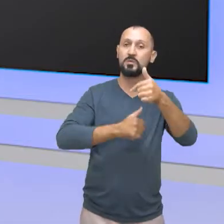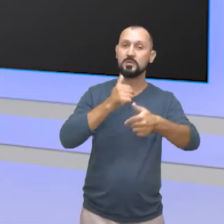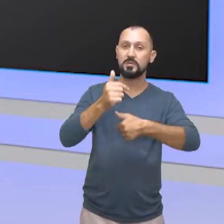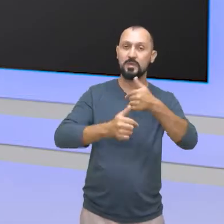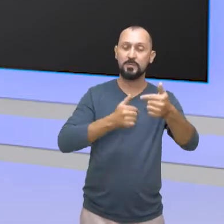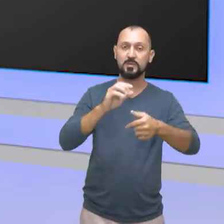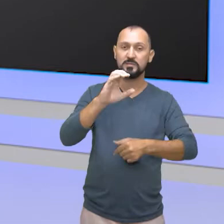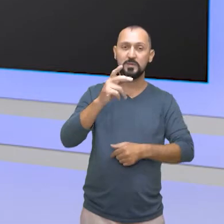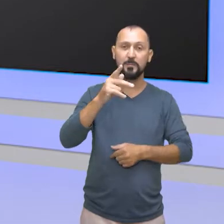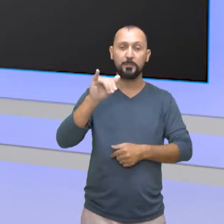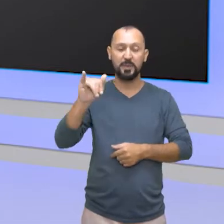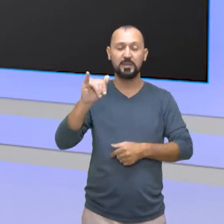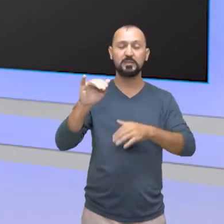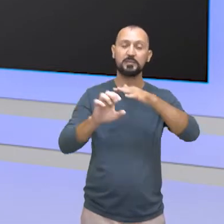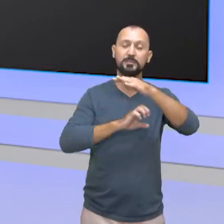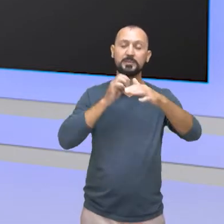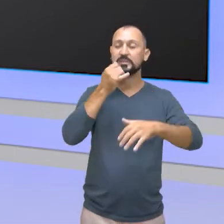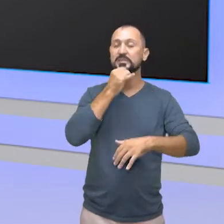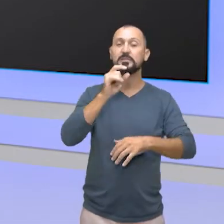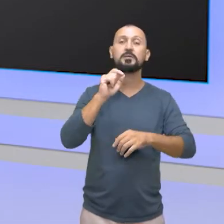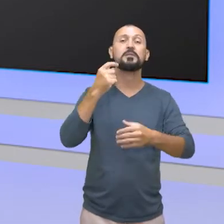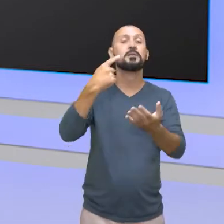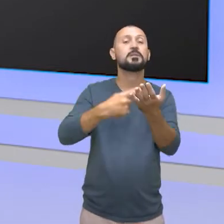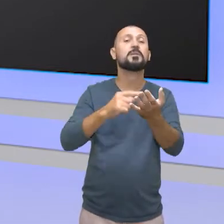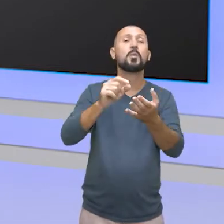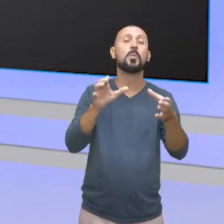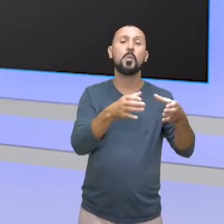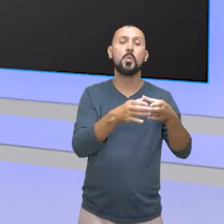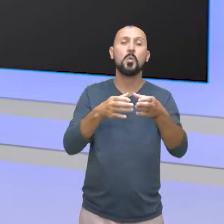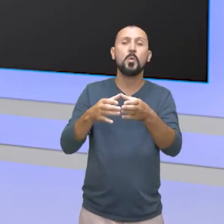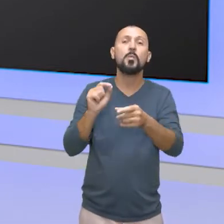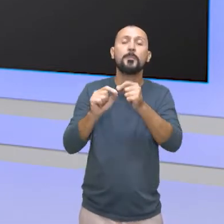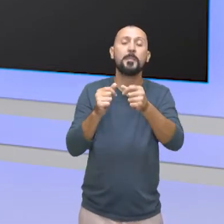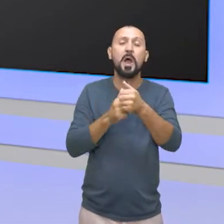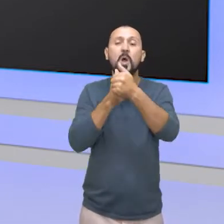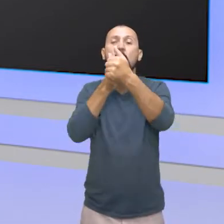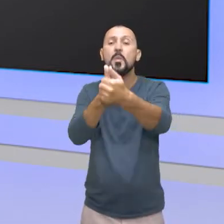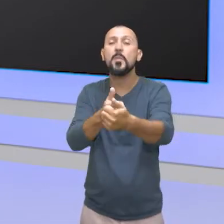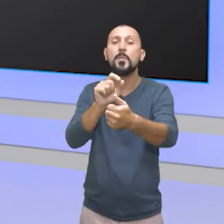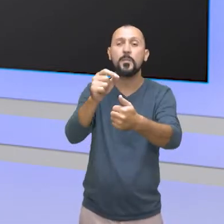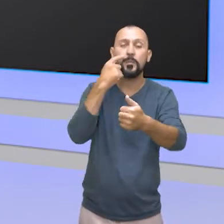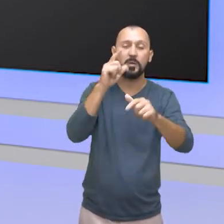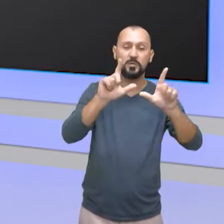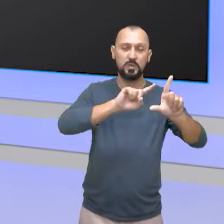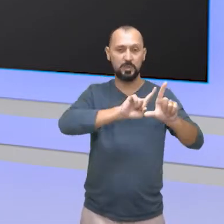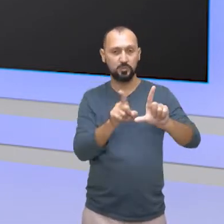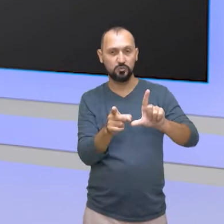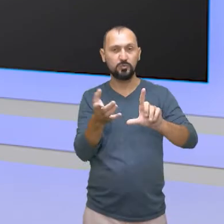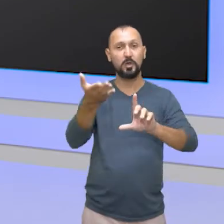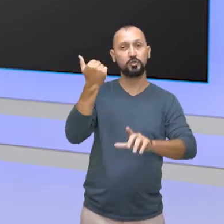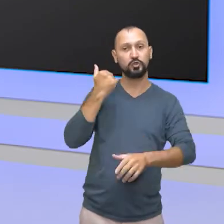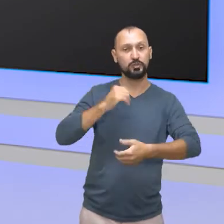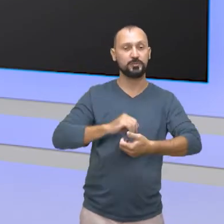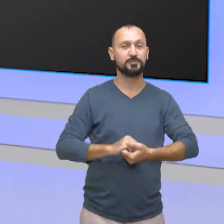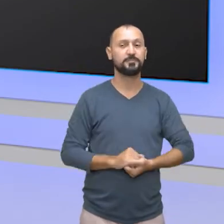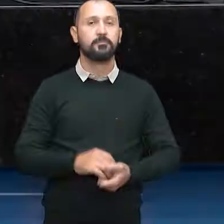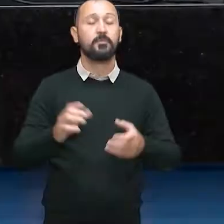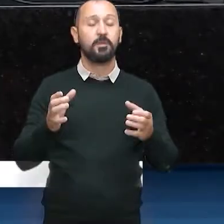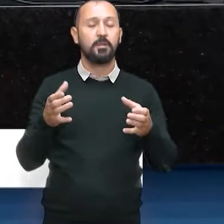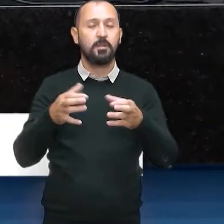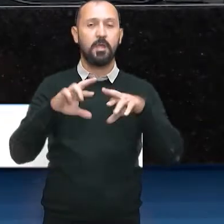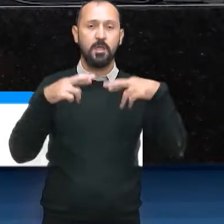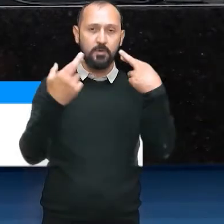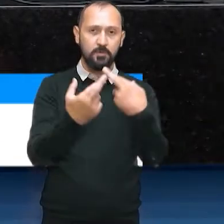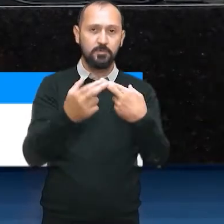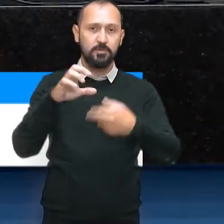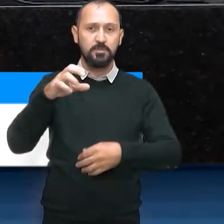dos trabalhos, CPI da Energisa define composição de equipes para acompanhar a retirada de medidores. Na